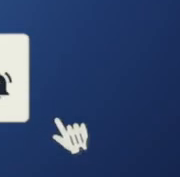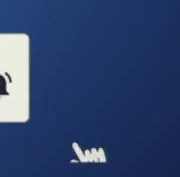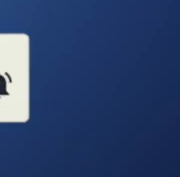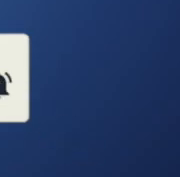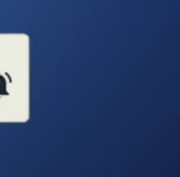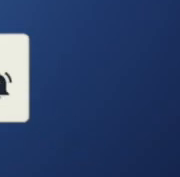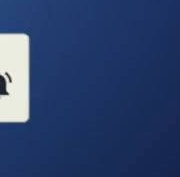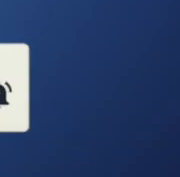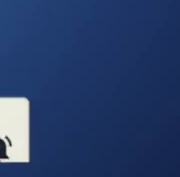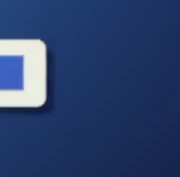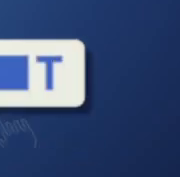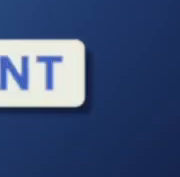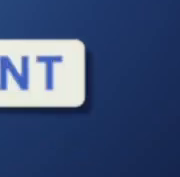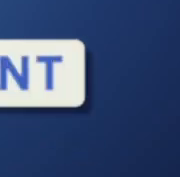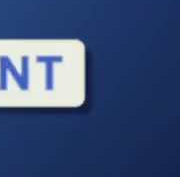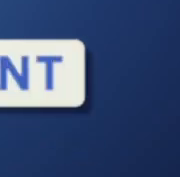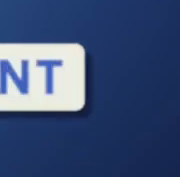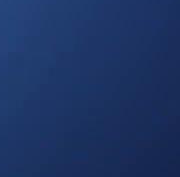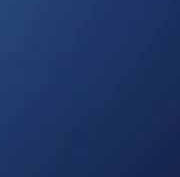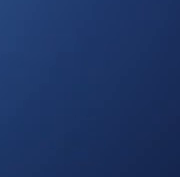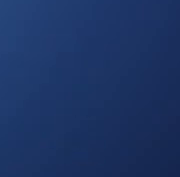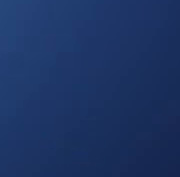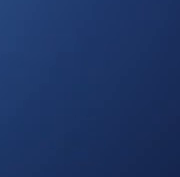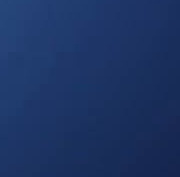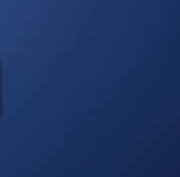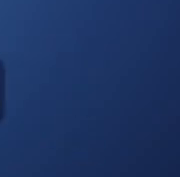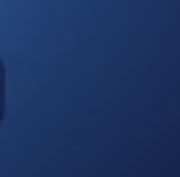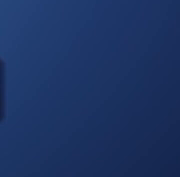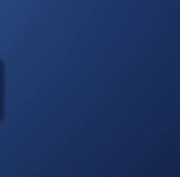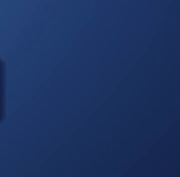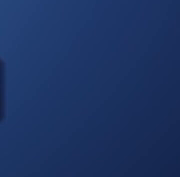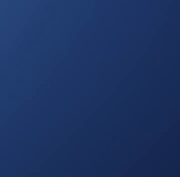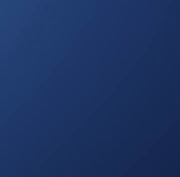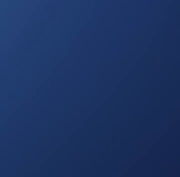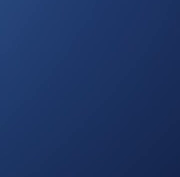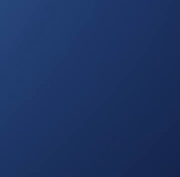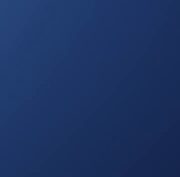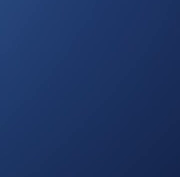No hanehan butang notifikasan, hodifo komentari no fahetutan, bamedeselu.